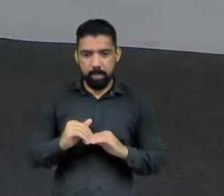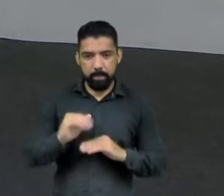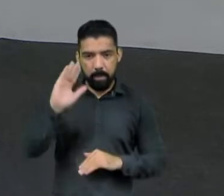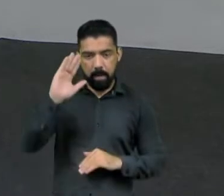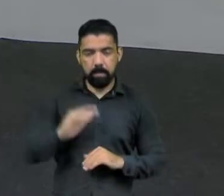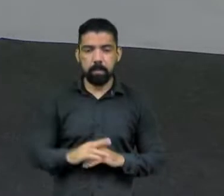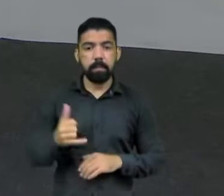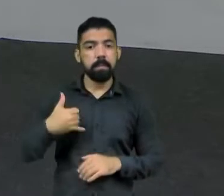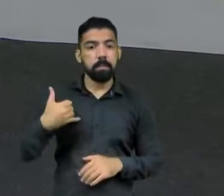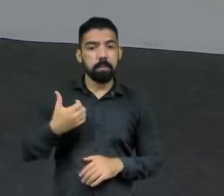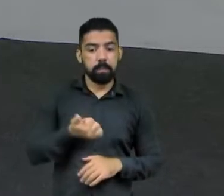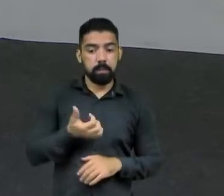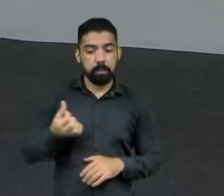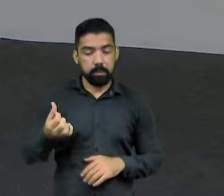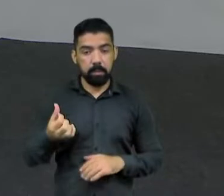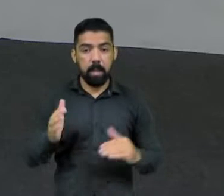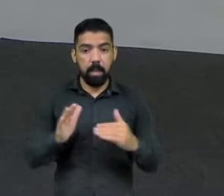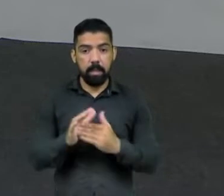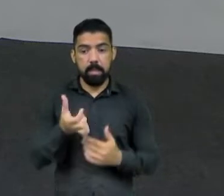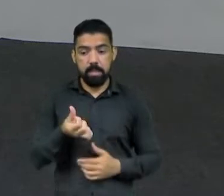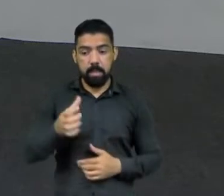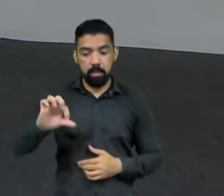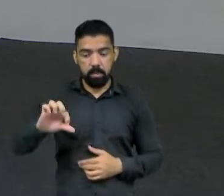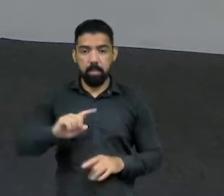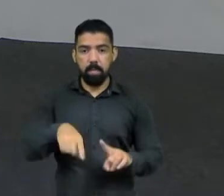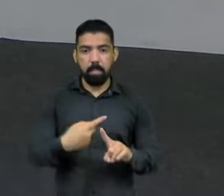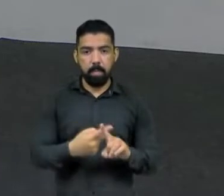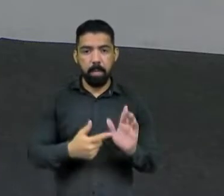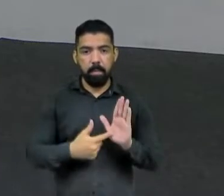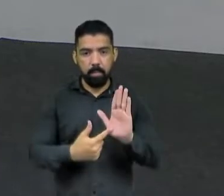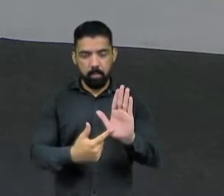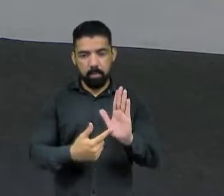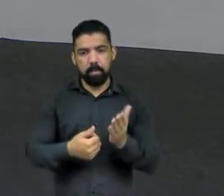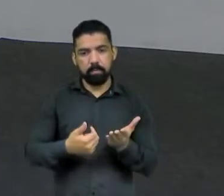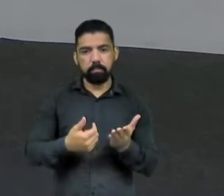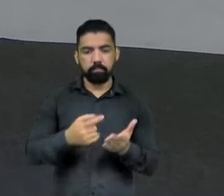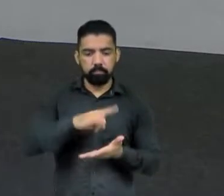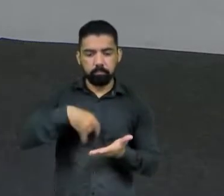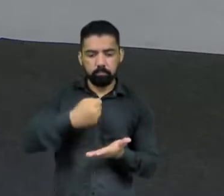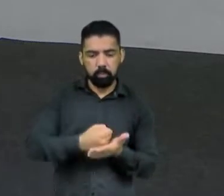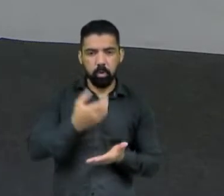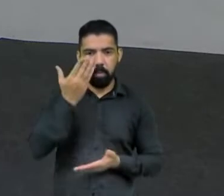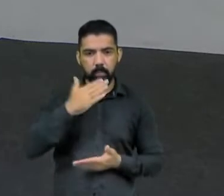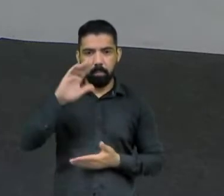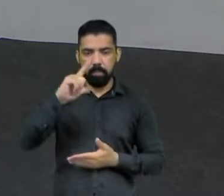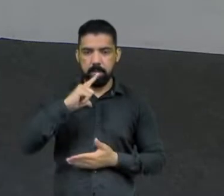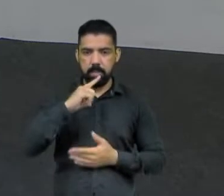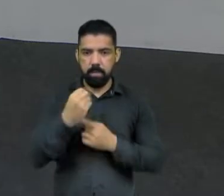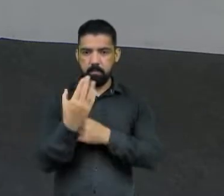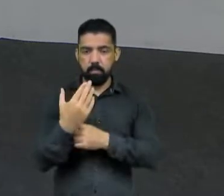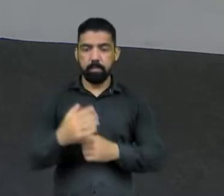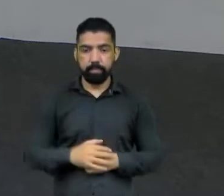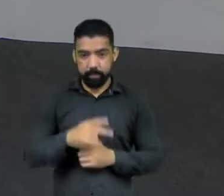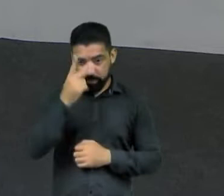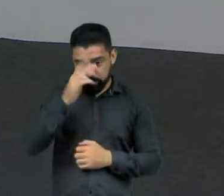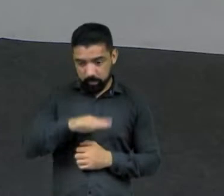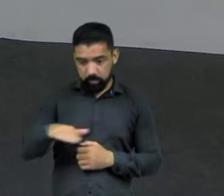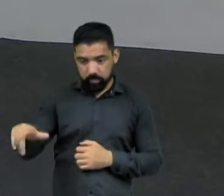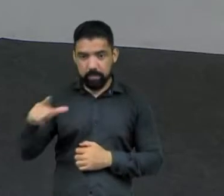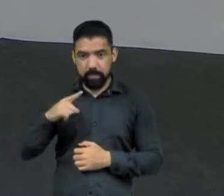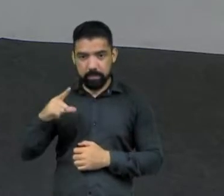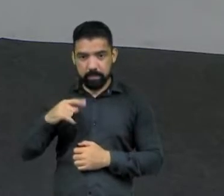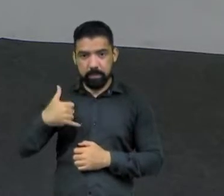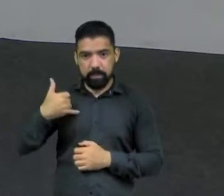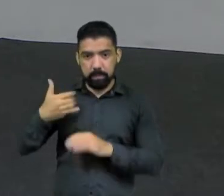16 e 69 anos e apresentar um documento oficial com foto. Lembrando que os menores de idade devem apresentar o termo de consentimento